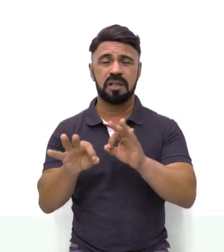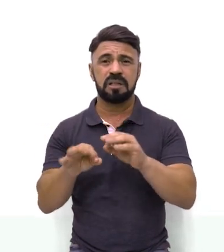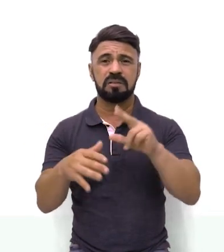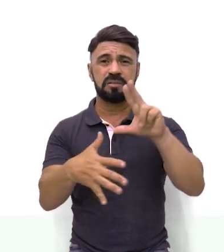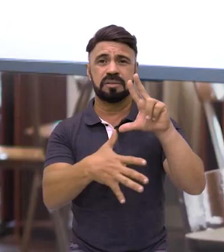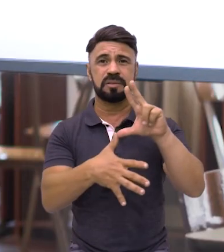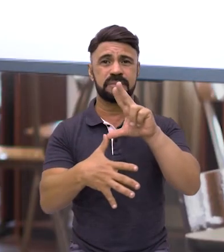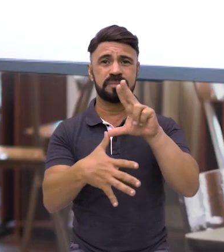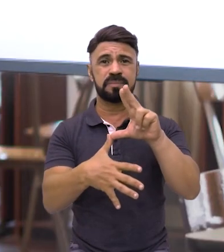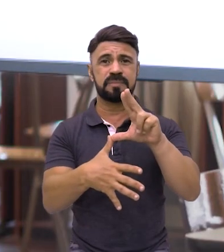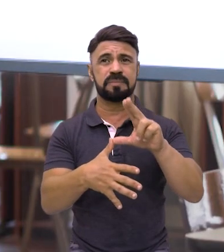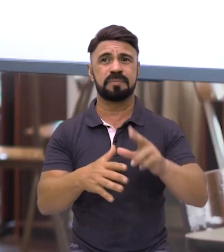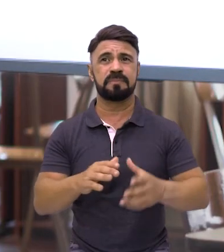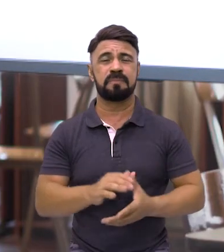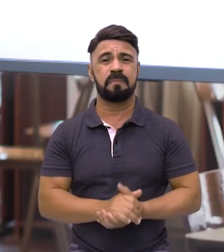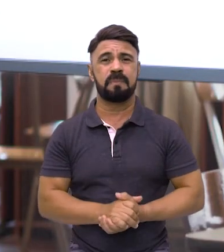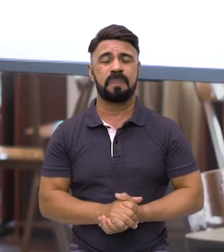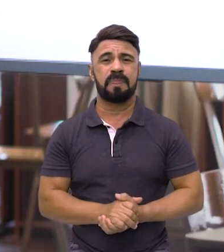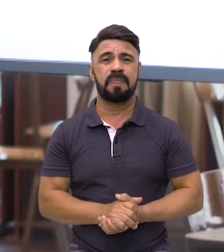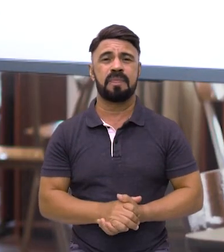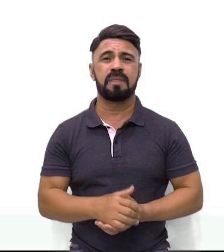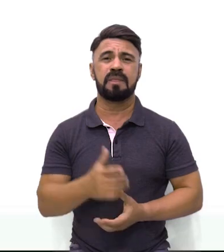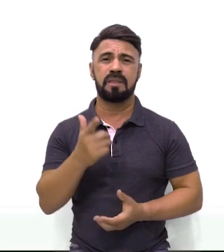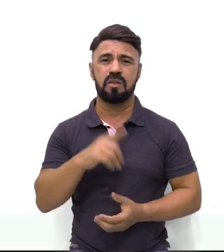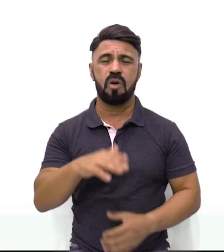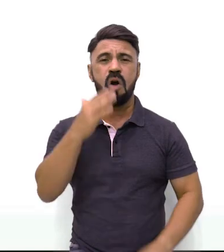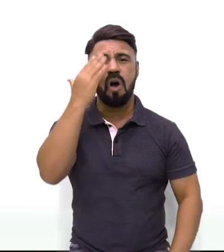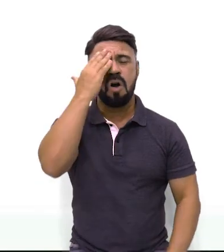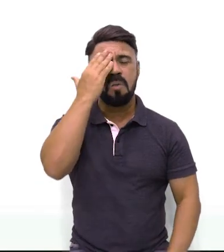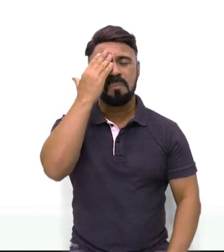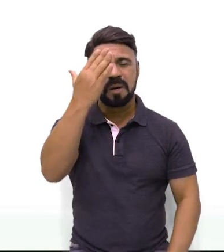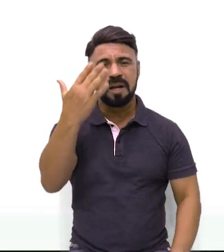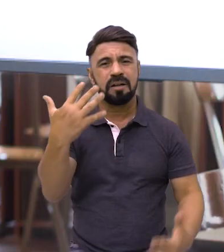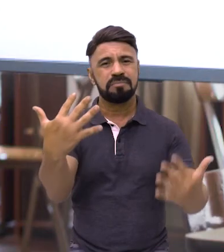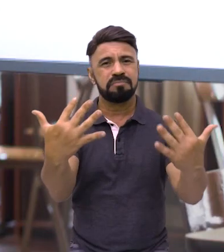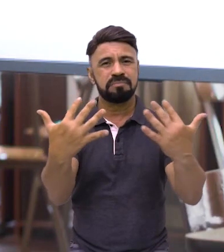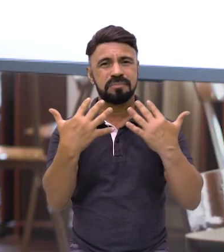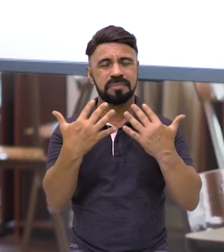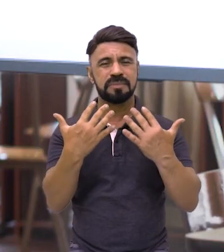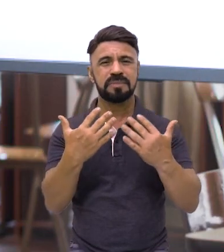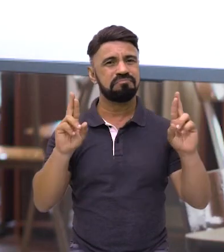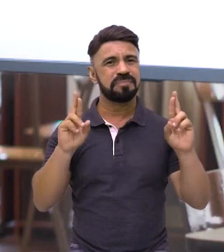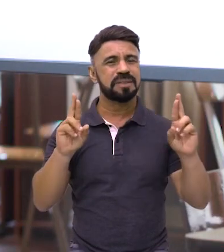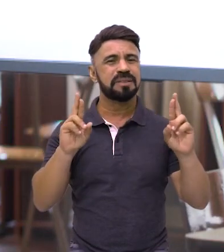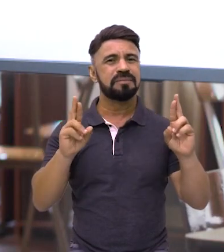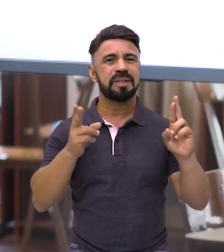América Latina. Mais uma vez, obrigada pela atenção